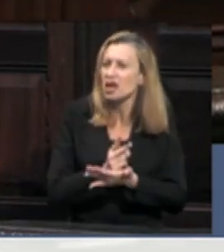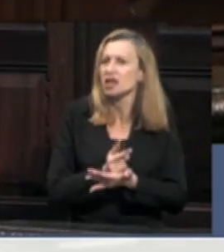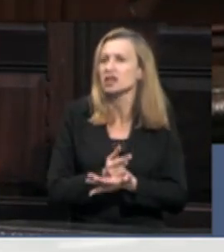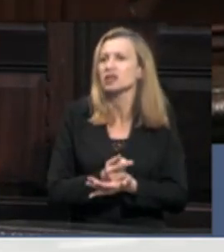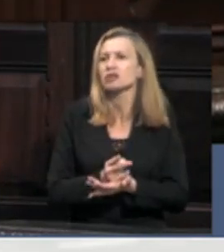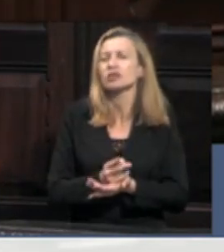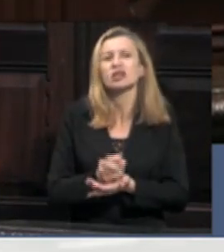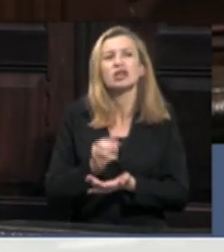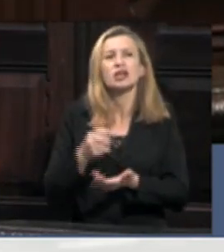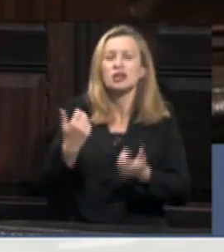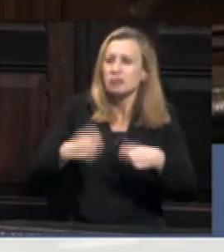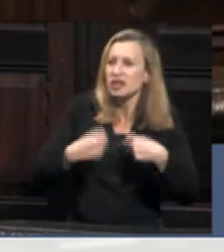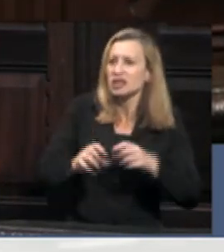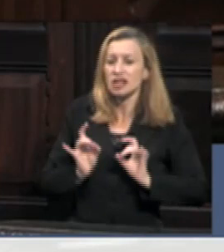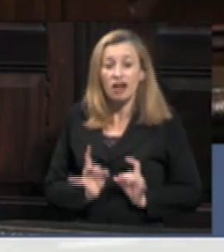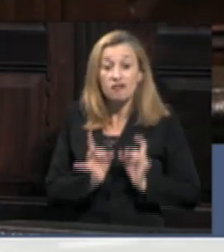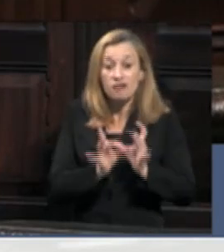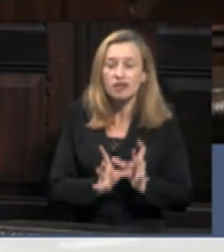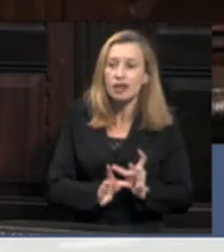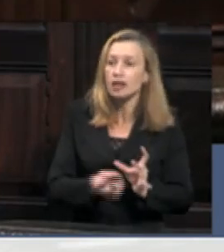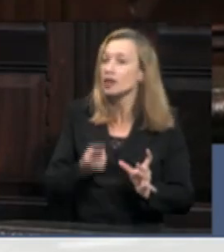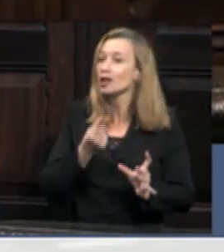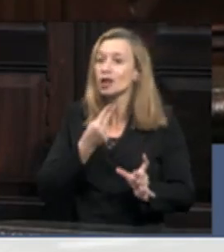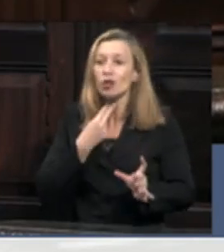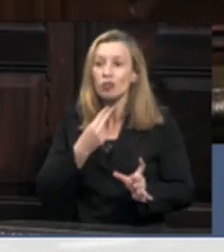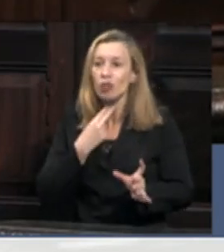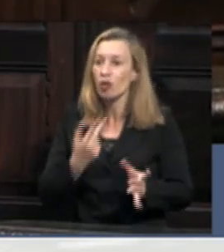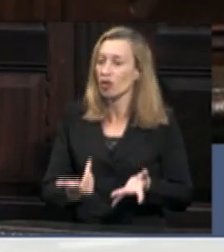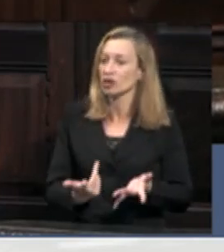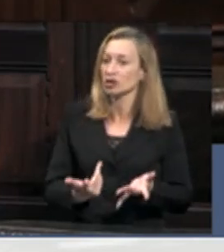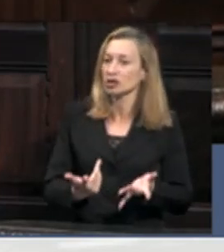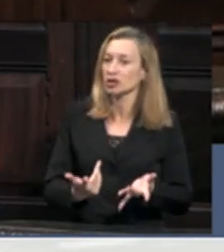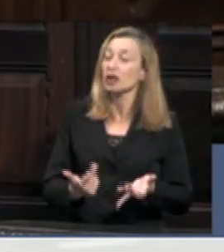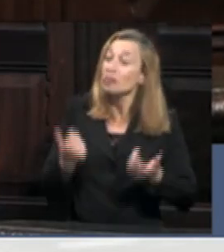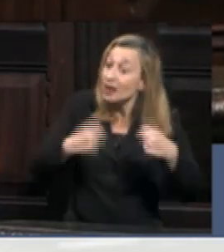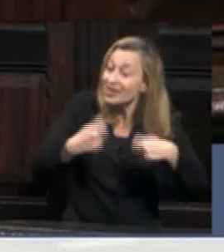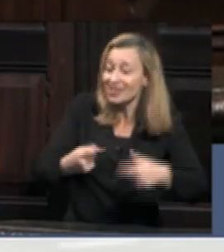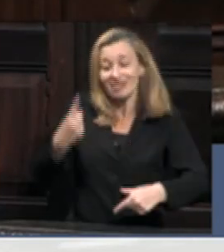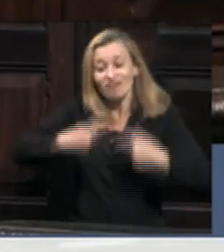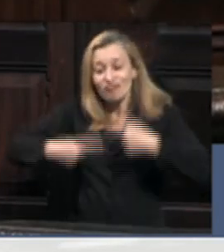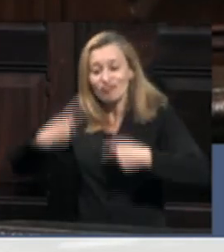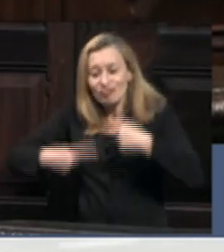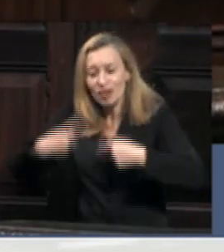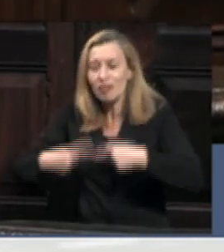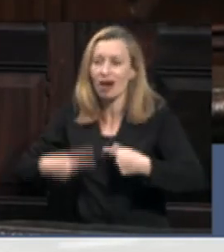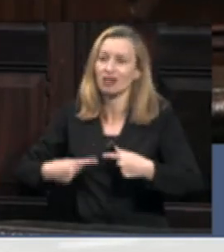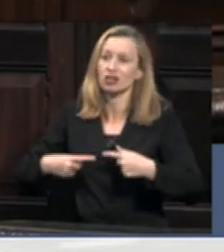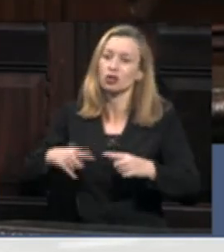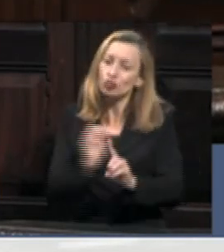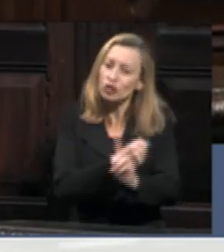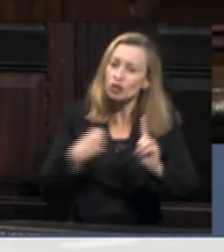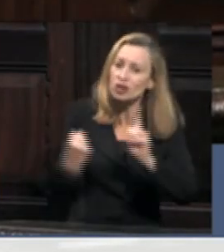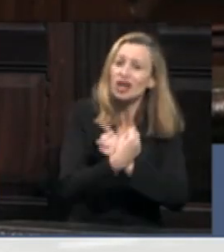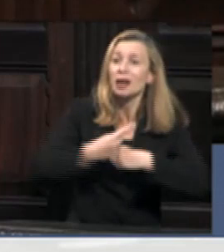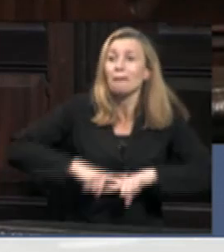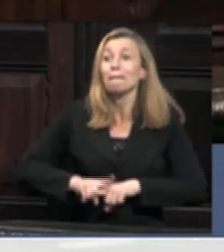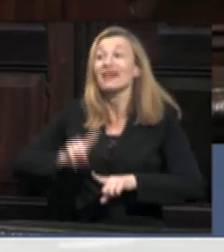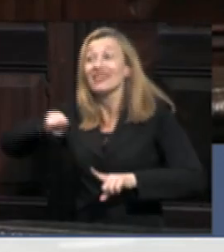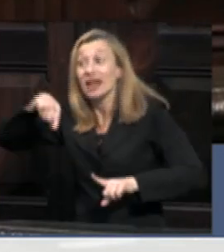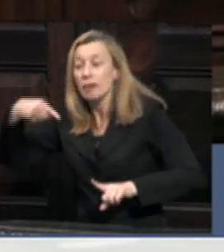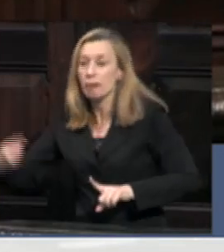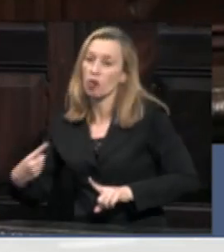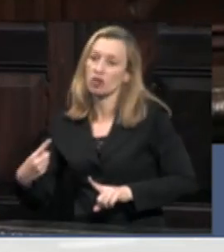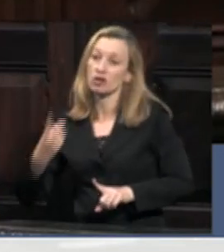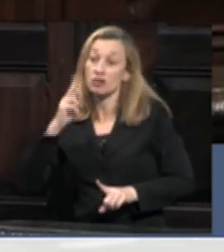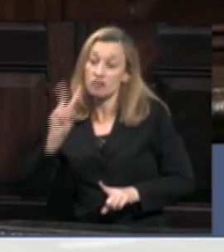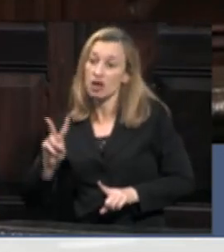ser privatizado, tem que ser privatizado com amplo debate com a sociedade brasileira. Ela tem que saber o que está sendo vendido,